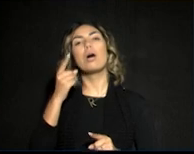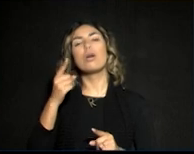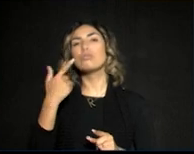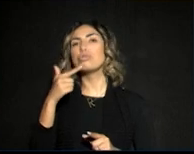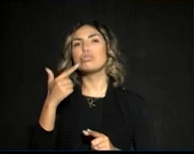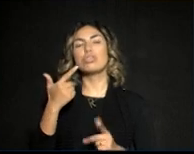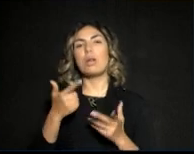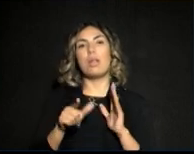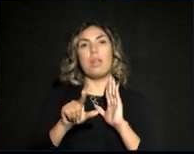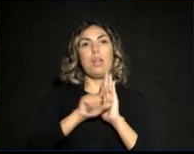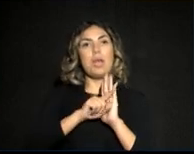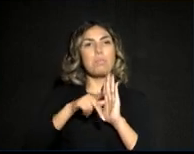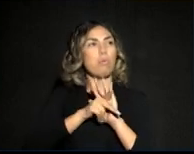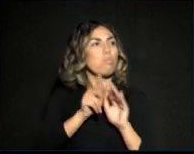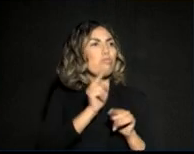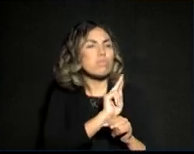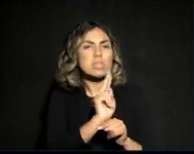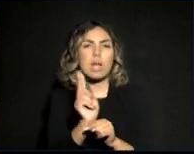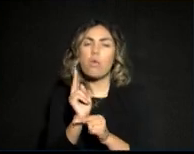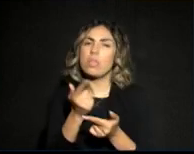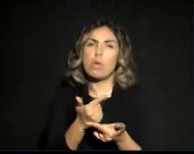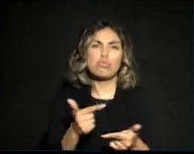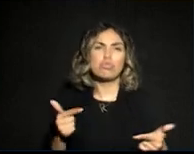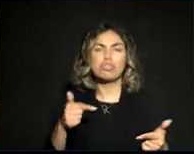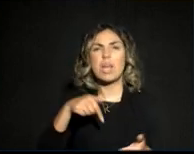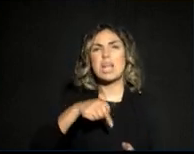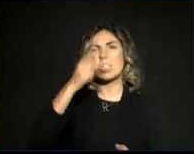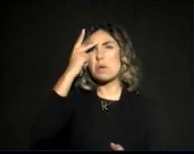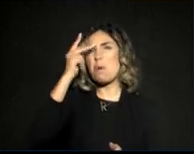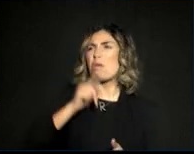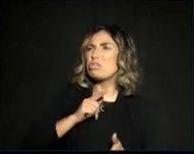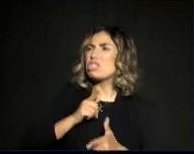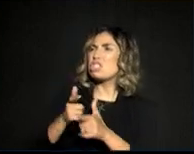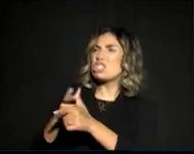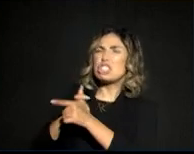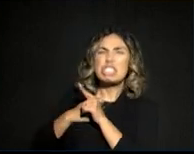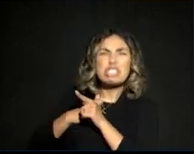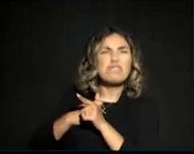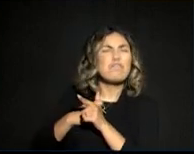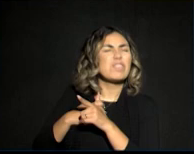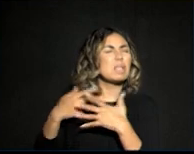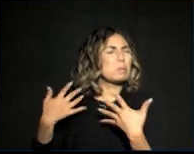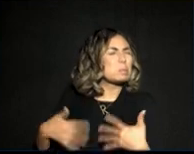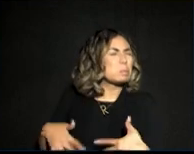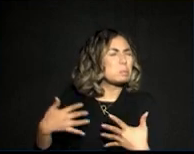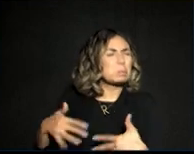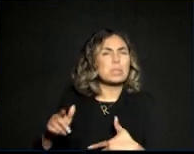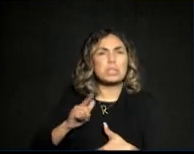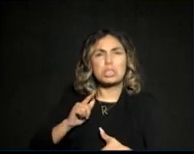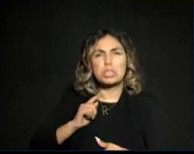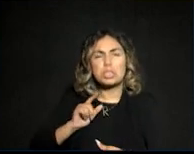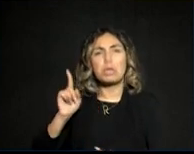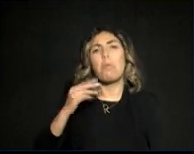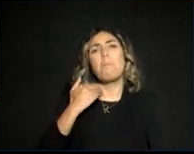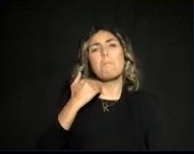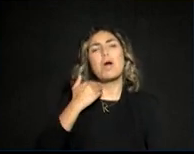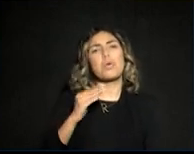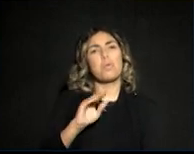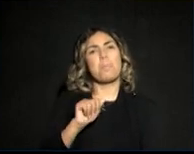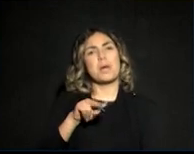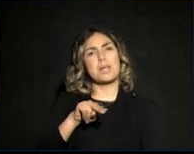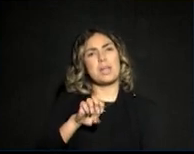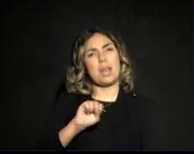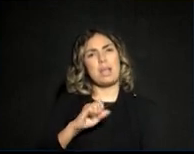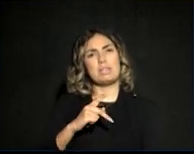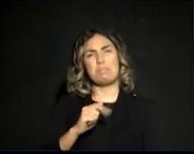época nós mute a responsabilidade fiscal São Paulo devia folha de pagamento uma dívida pública enorme com o Banespa que ela